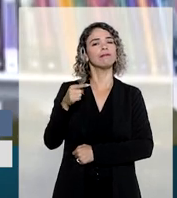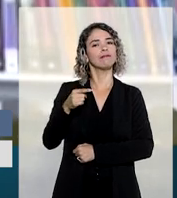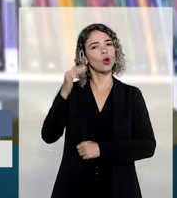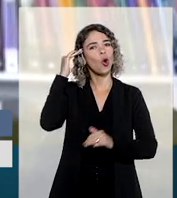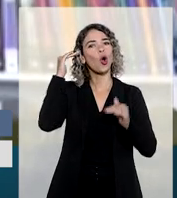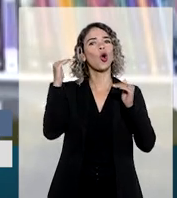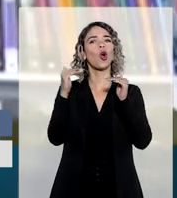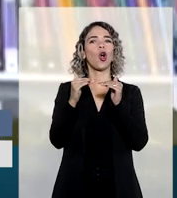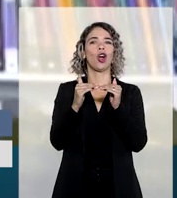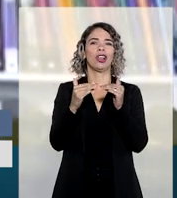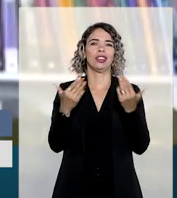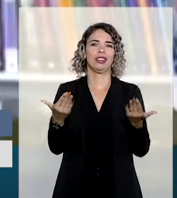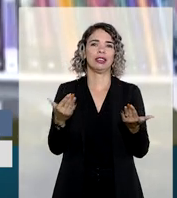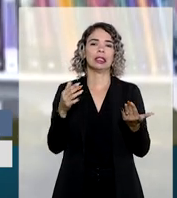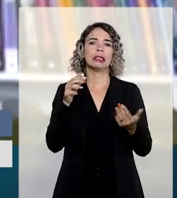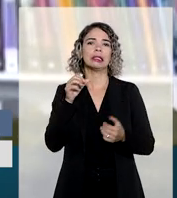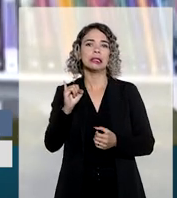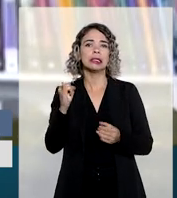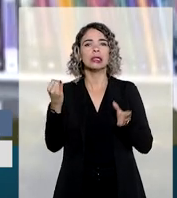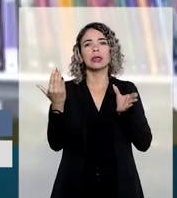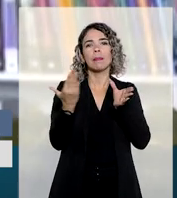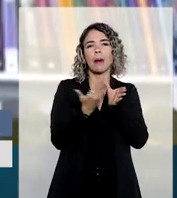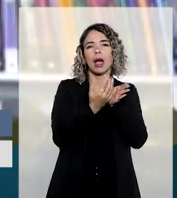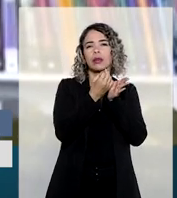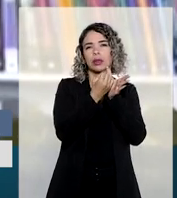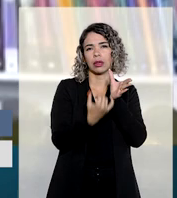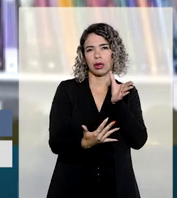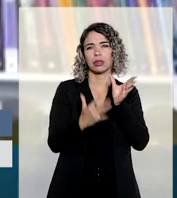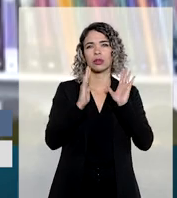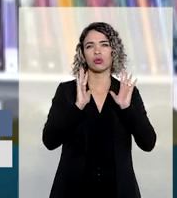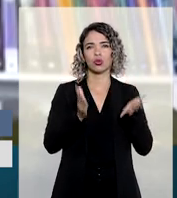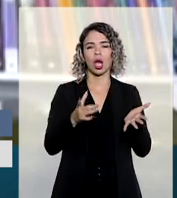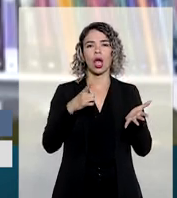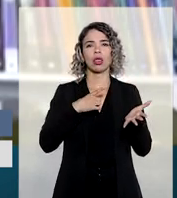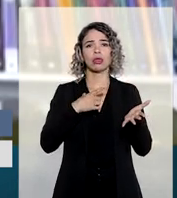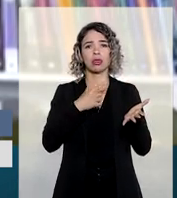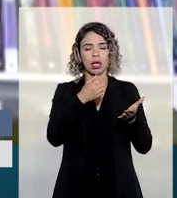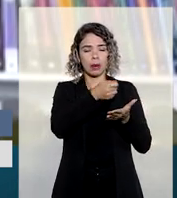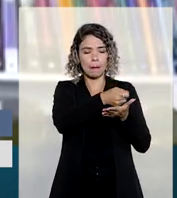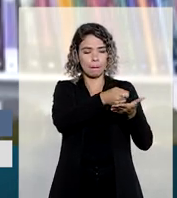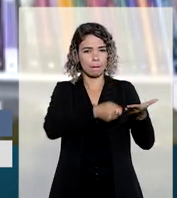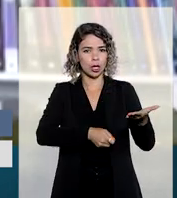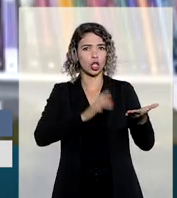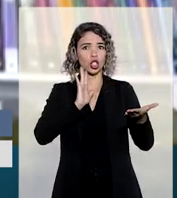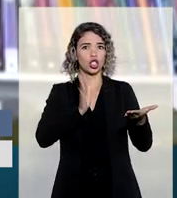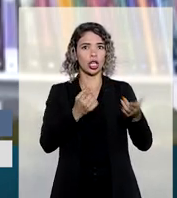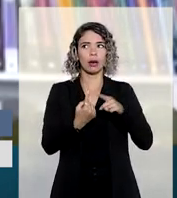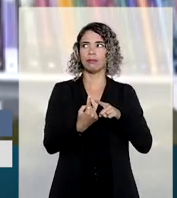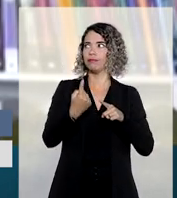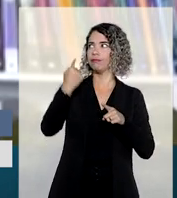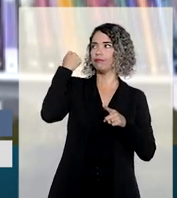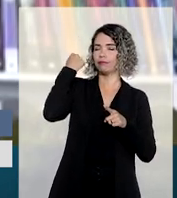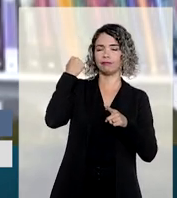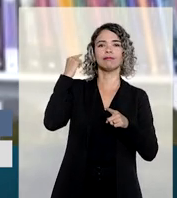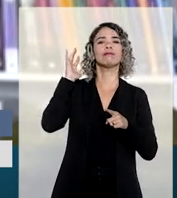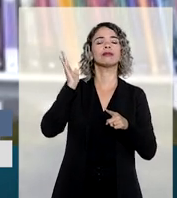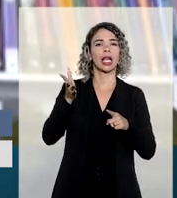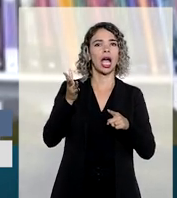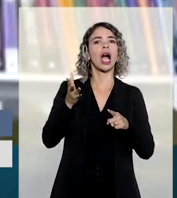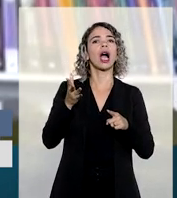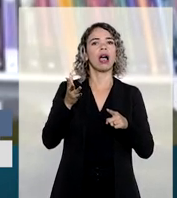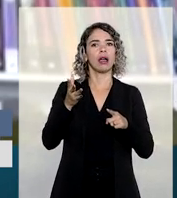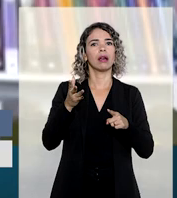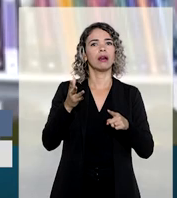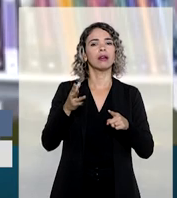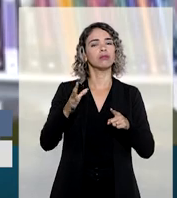essa possibilidade de que, quando os embargos de declaração foram opostos na origem da decisão que negou seguimento do